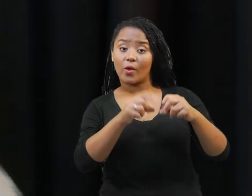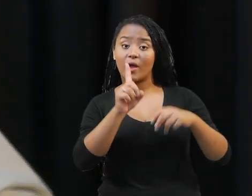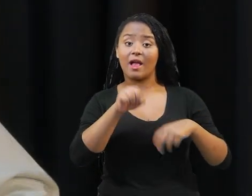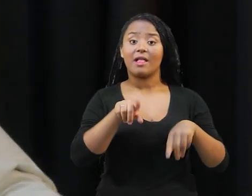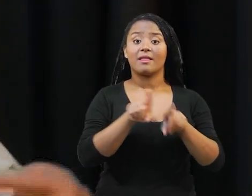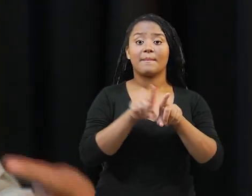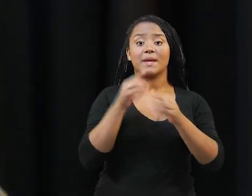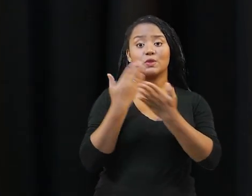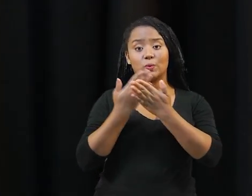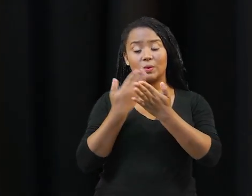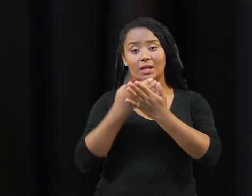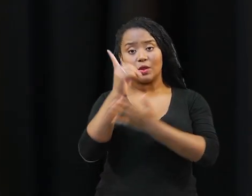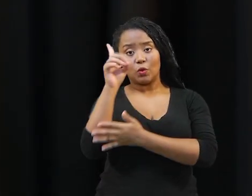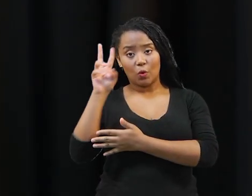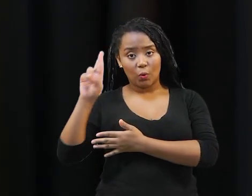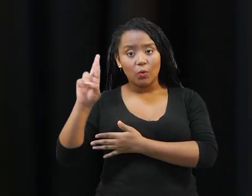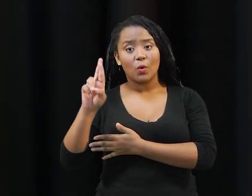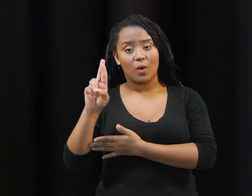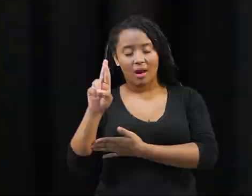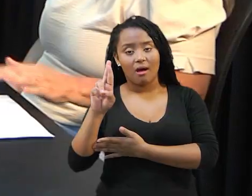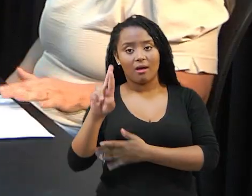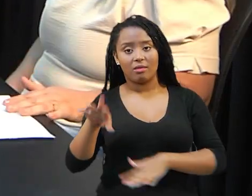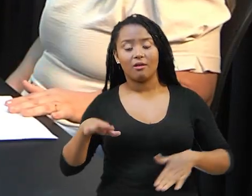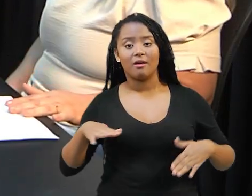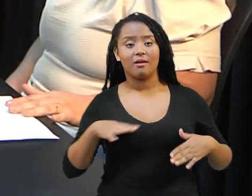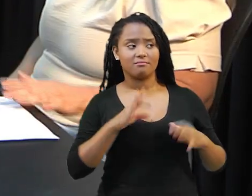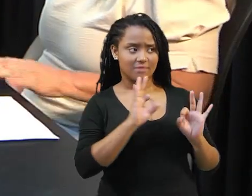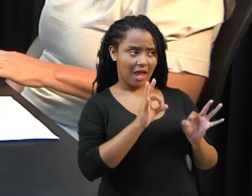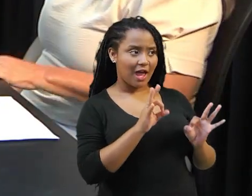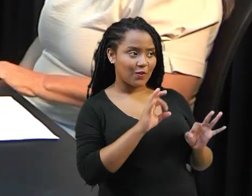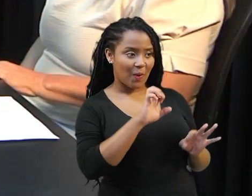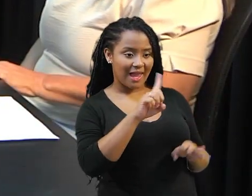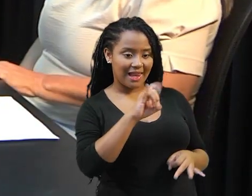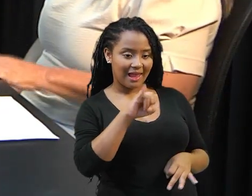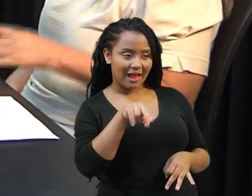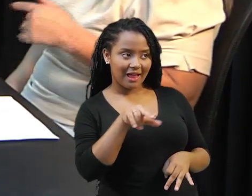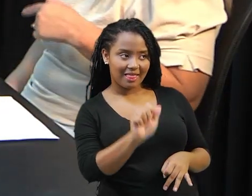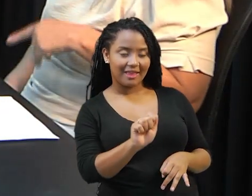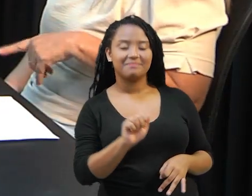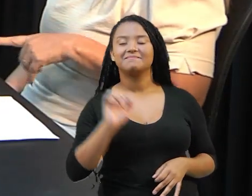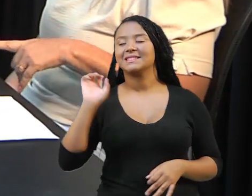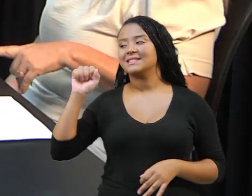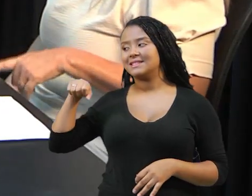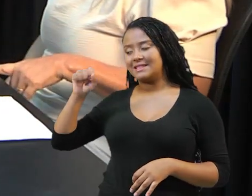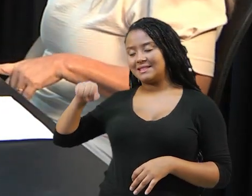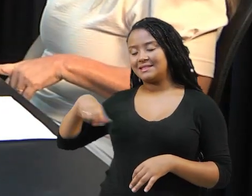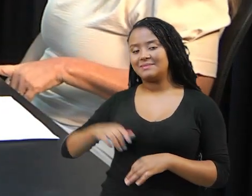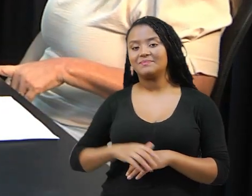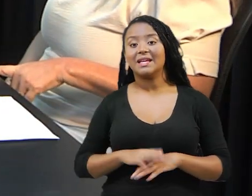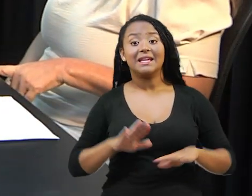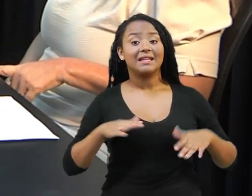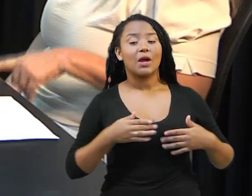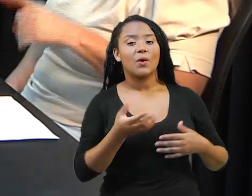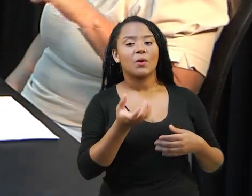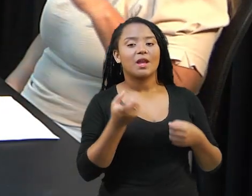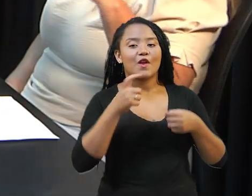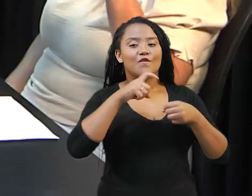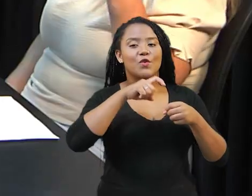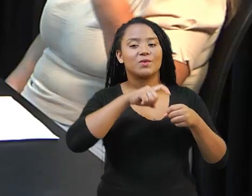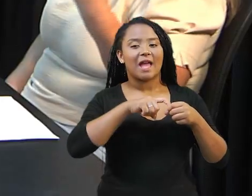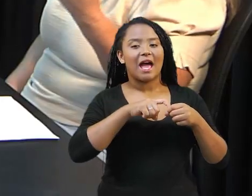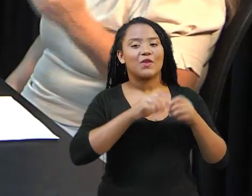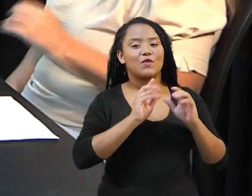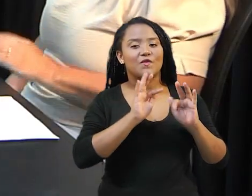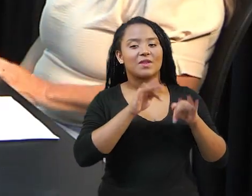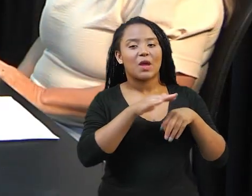é doutorando, né, Eliane? Exatamente. Eu queria voltar, Vitor Hugo. No final da